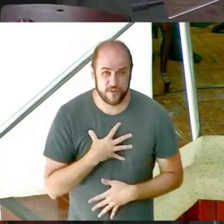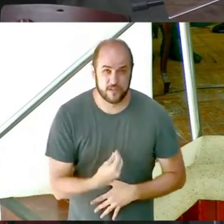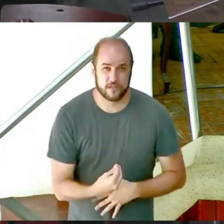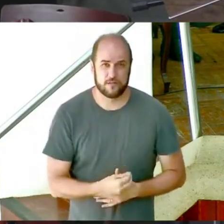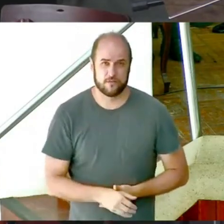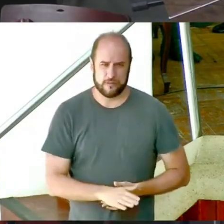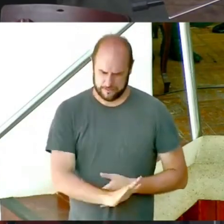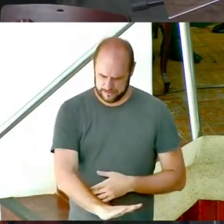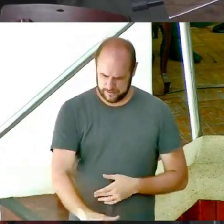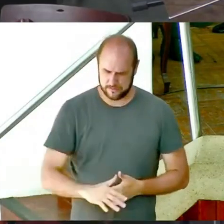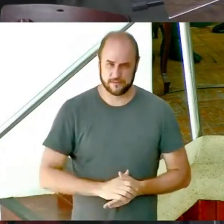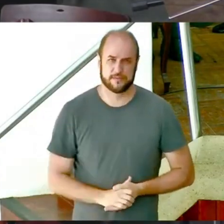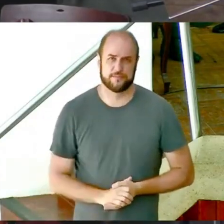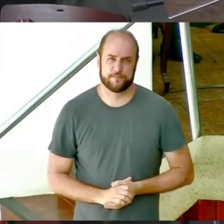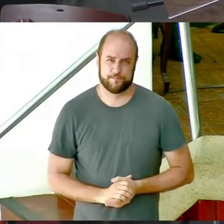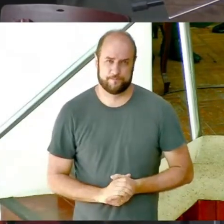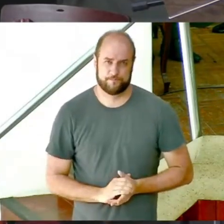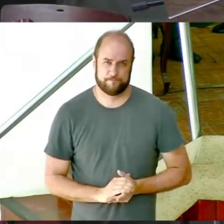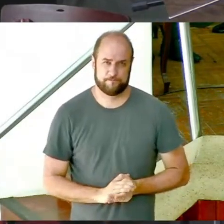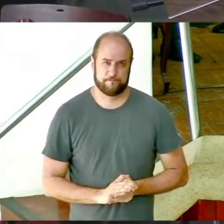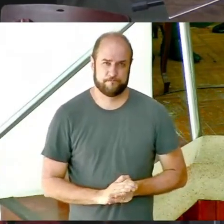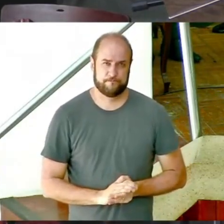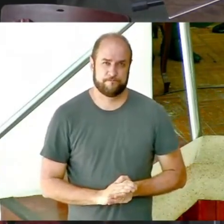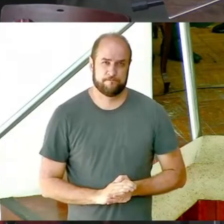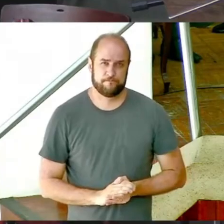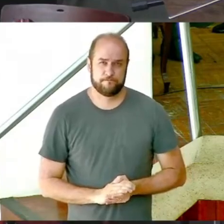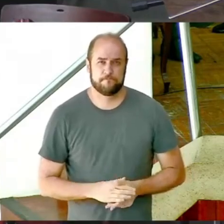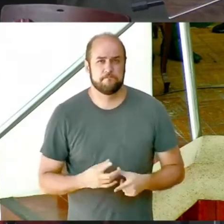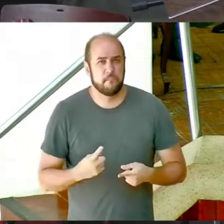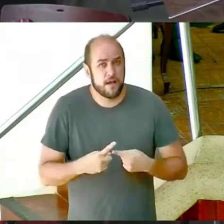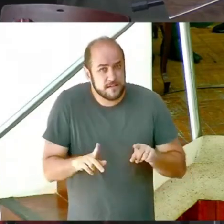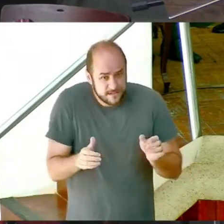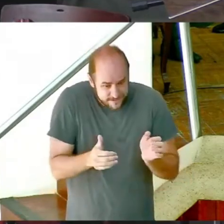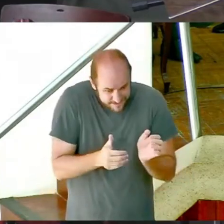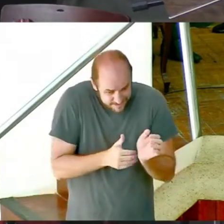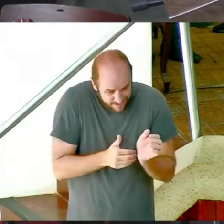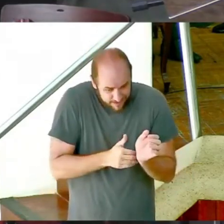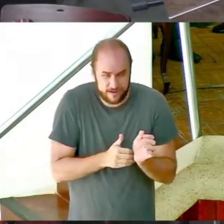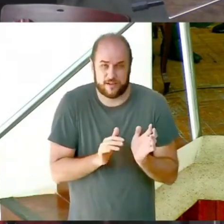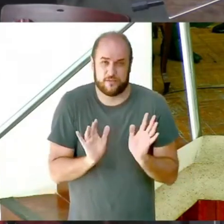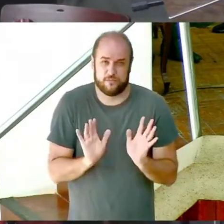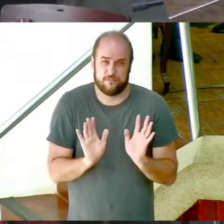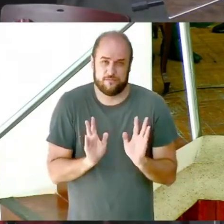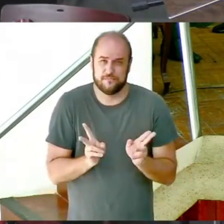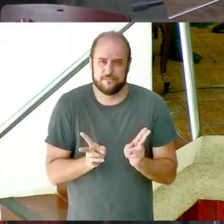uma criança. Mas ela o faz na surdina, de forma secreta.